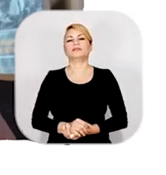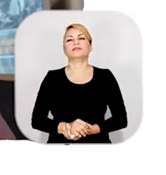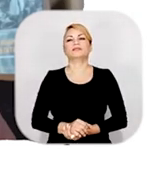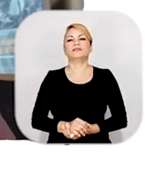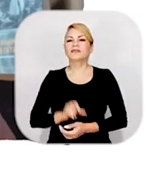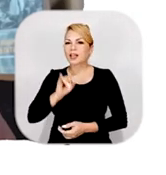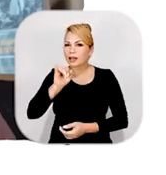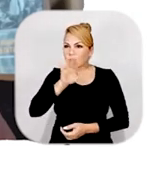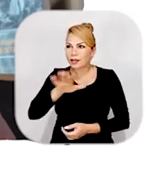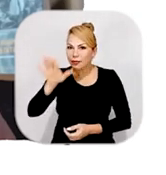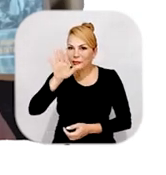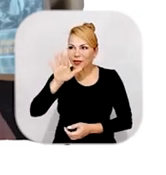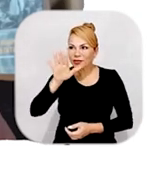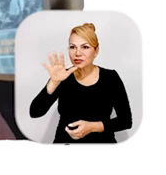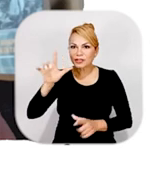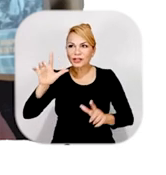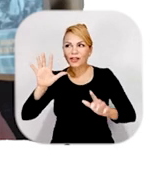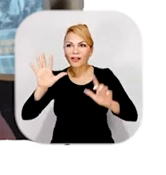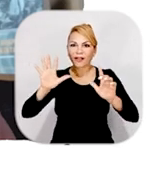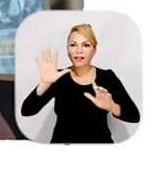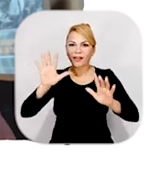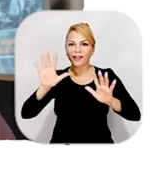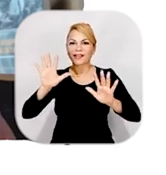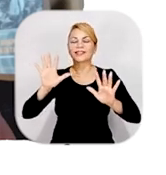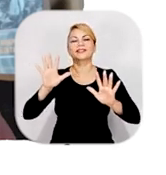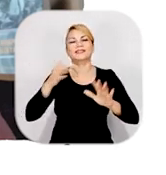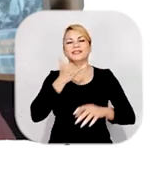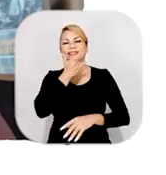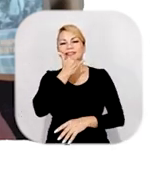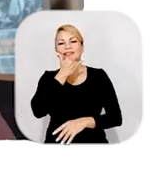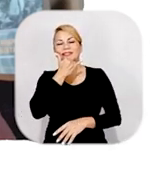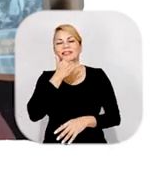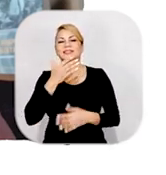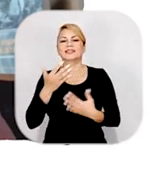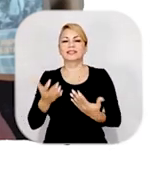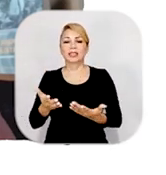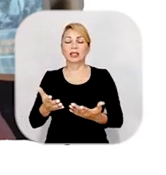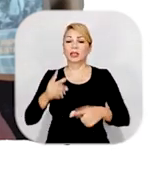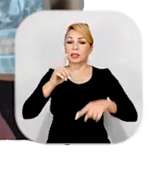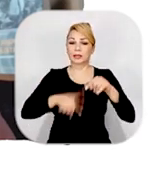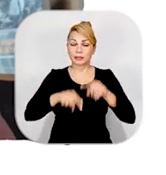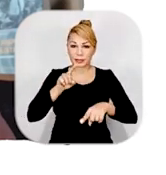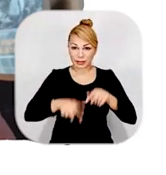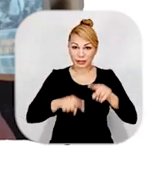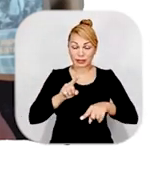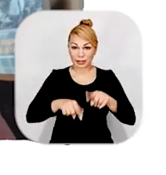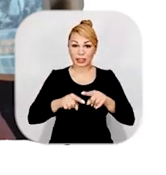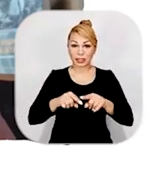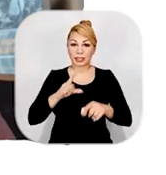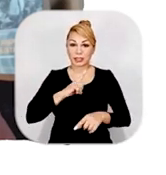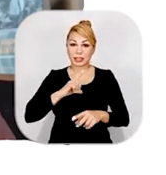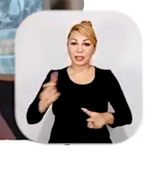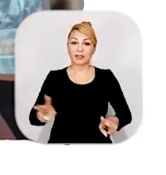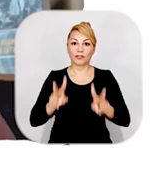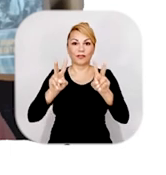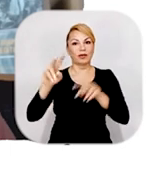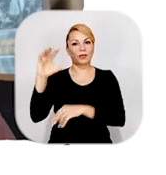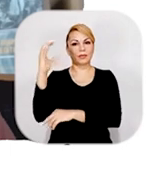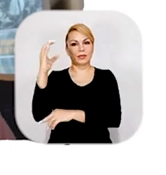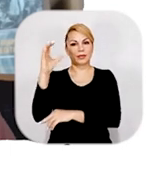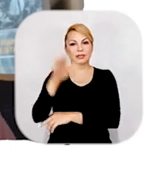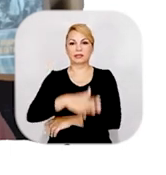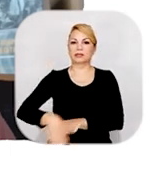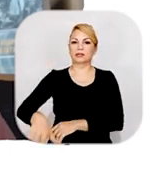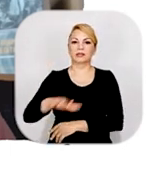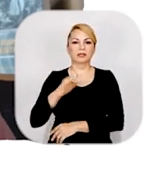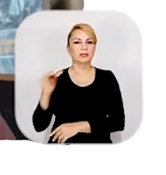é congelada um pouco. Mas, então, o material tem um valor científico muito